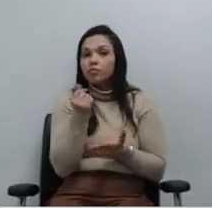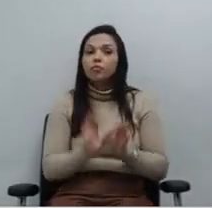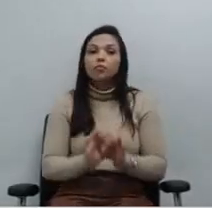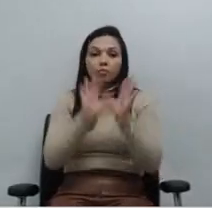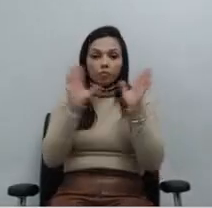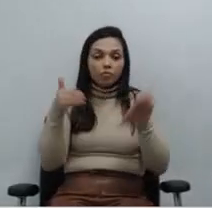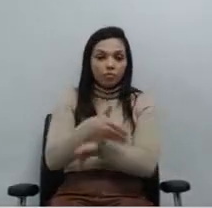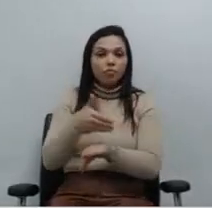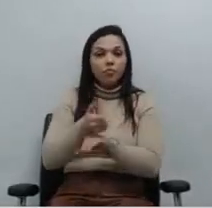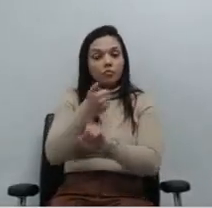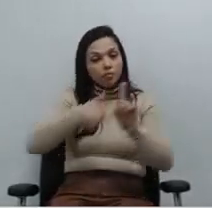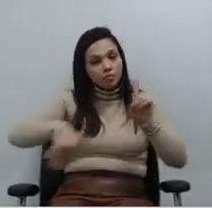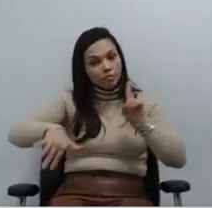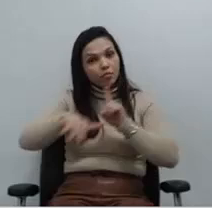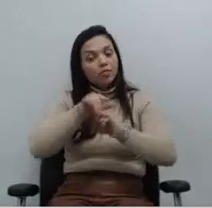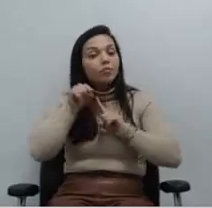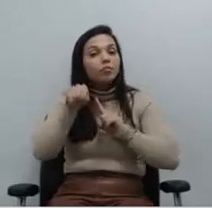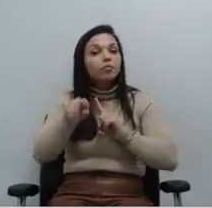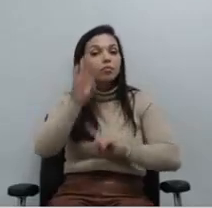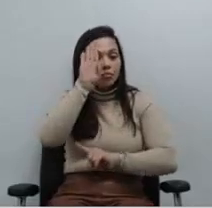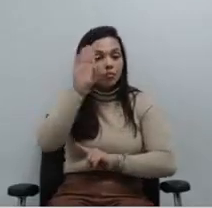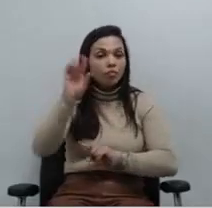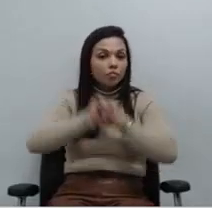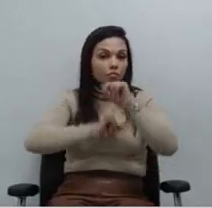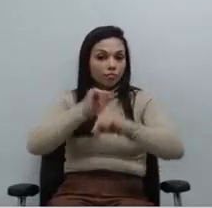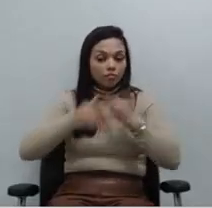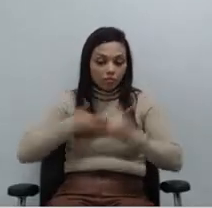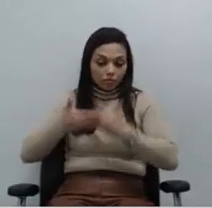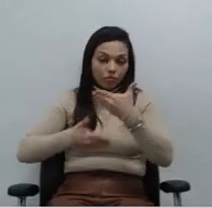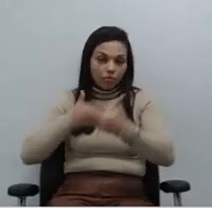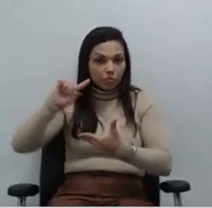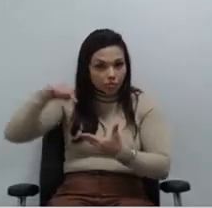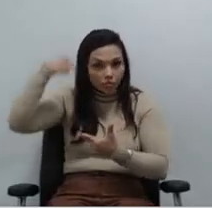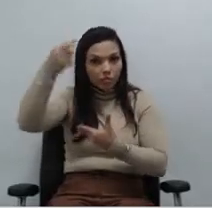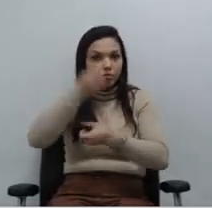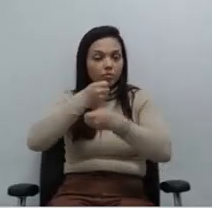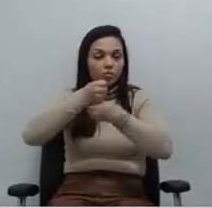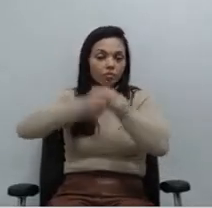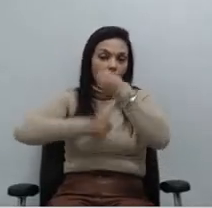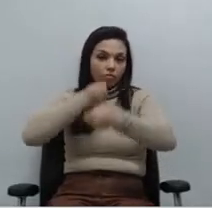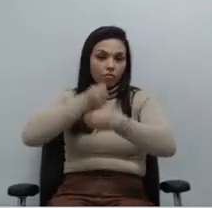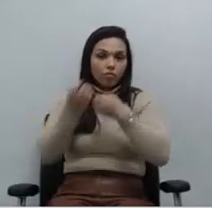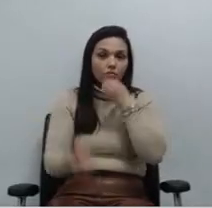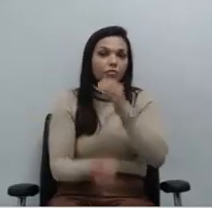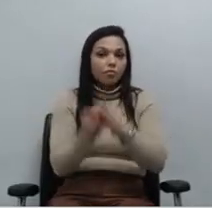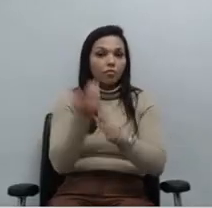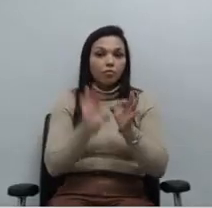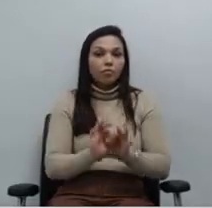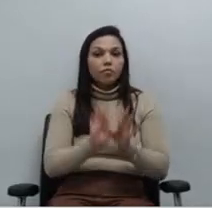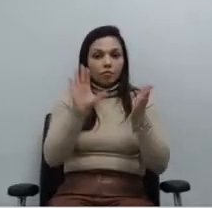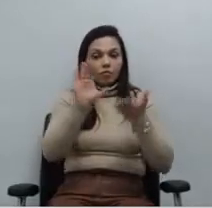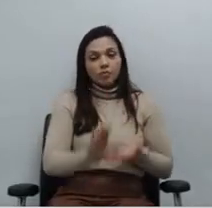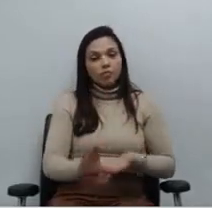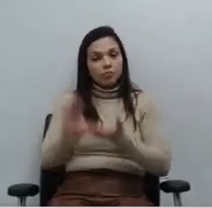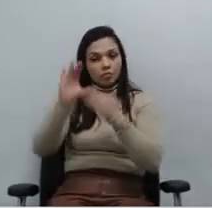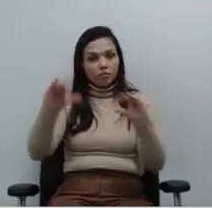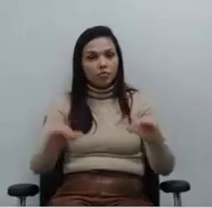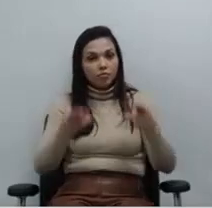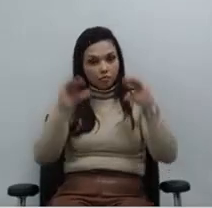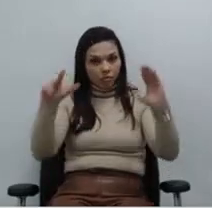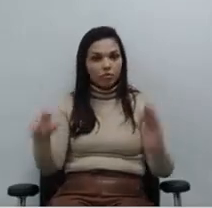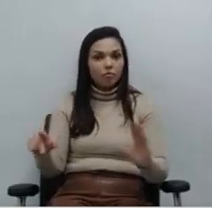participação social. Para isso, é central revisar o procedimento para os próximos anos com a criação de uma deliberação do Conselho Superior própria